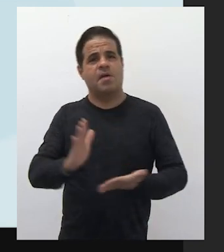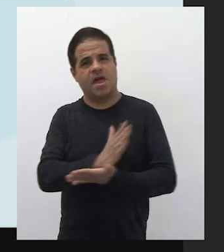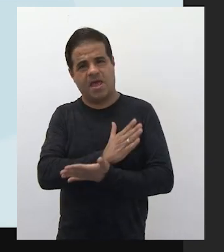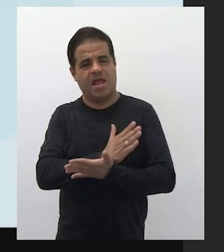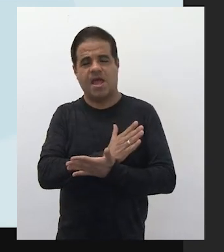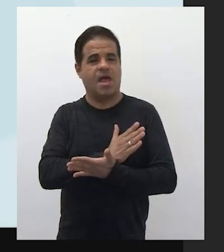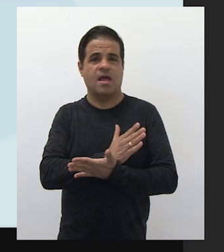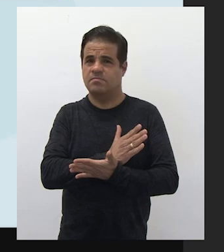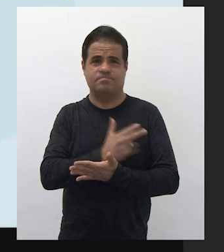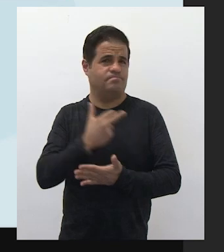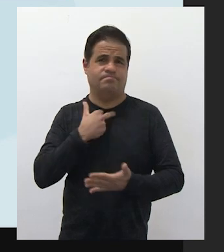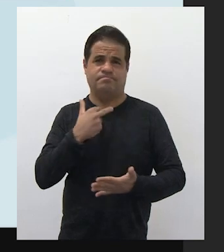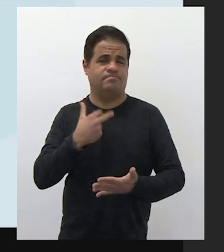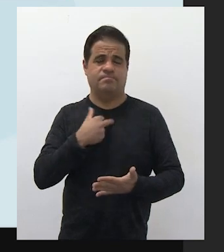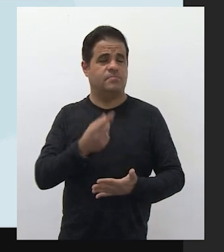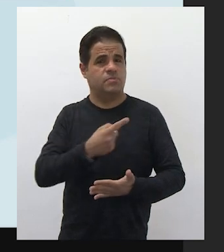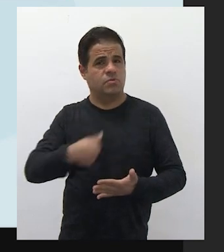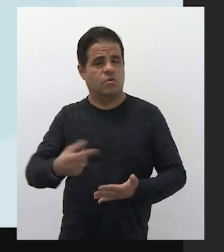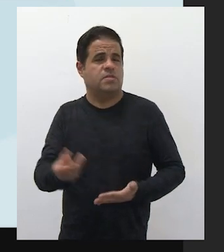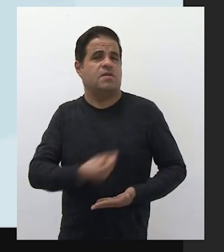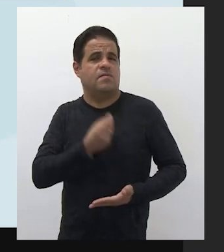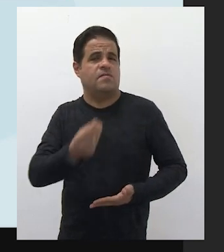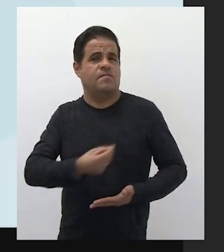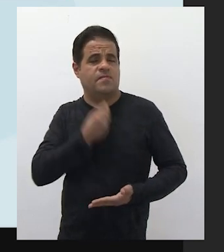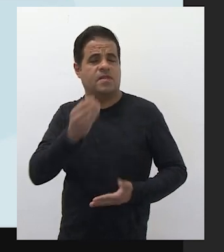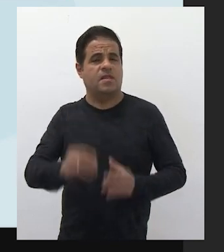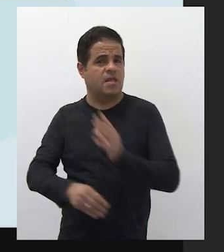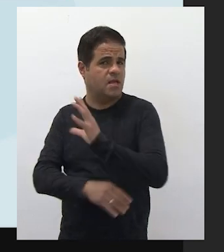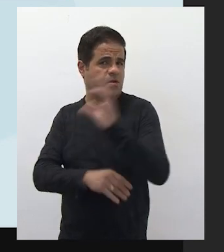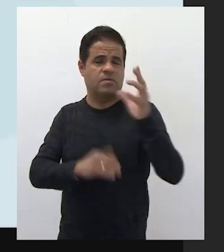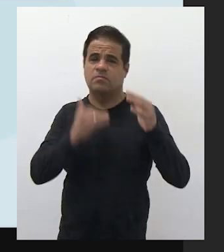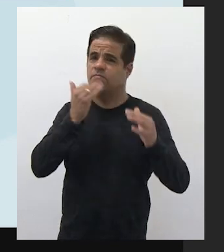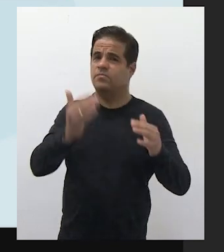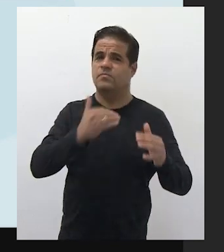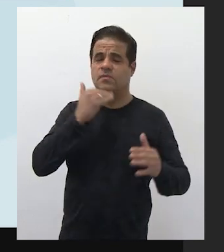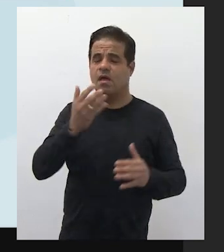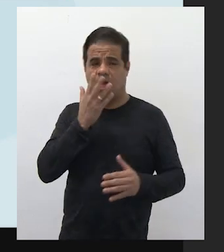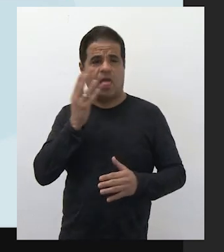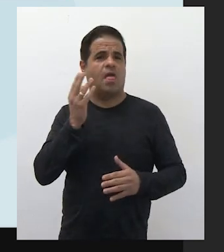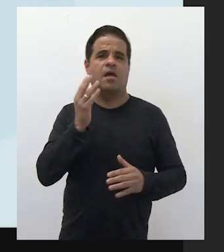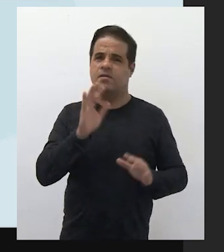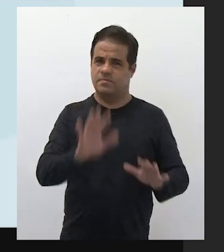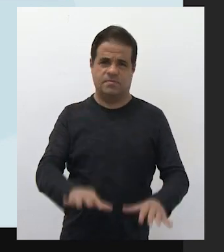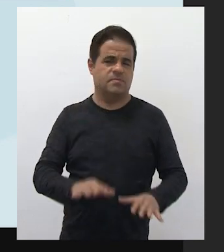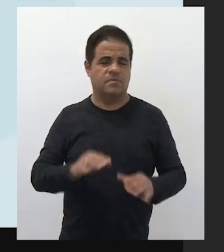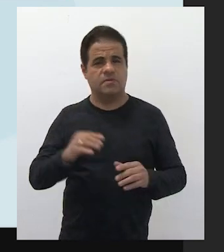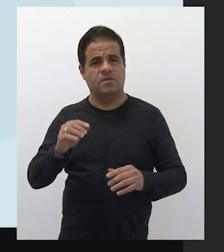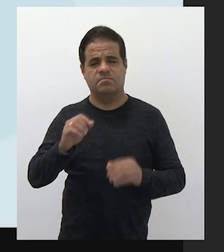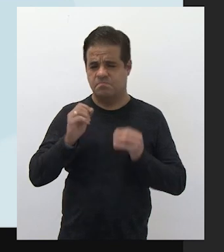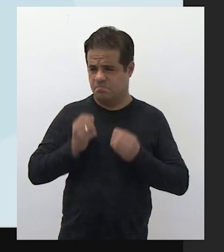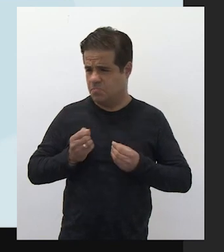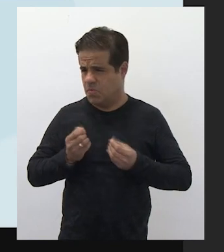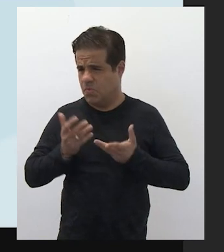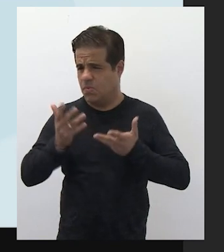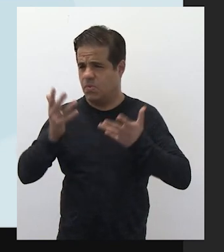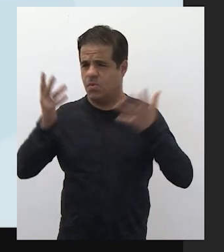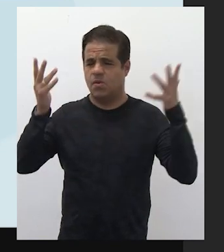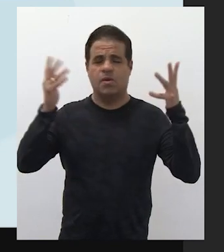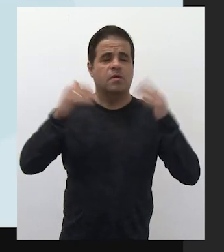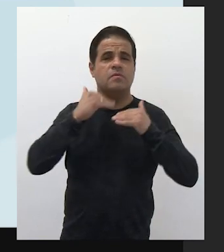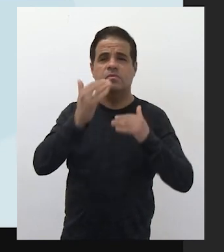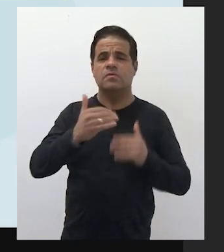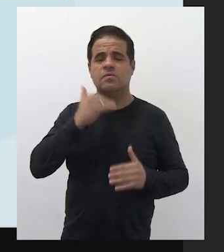nos separarmos da nossa vida e da natureza. Não dá para ignorar a questão da poluição, não dá para